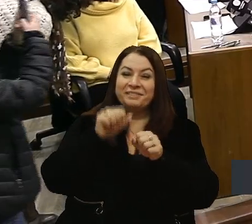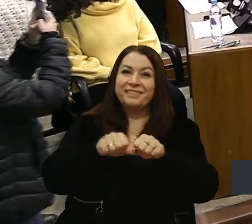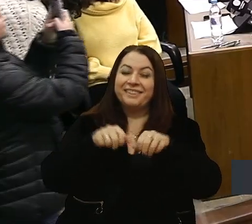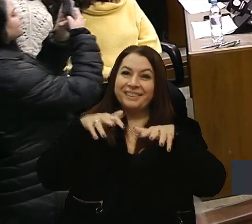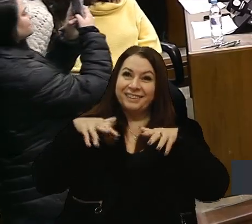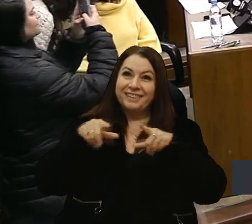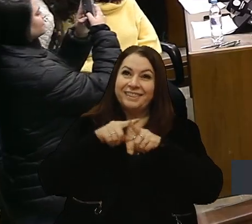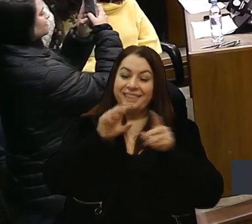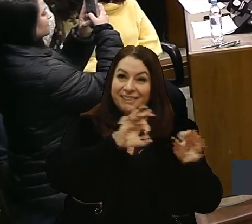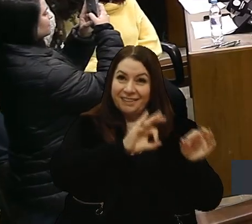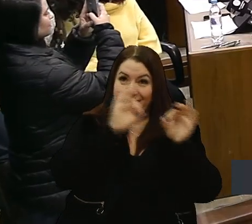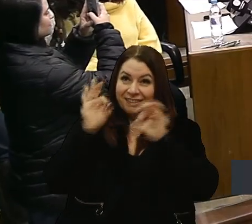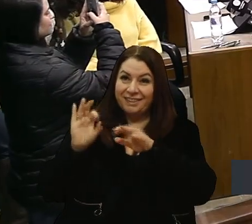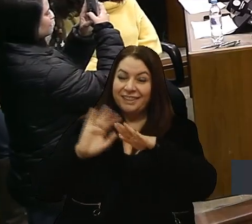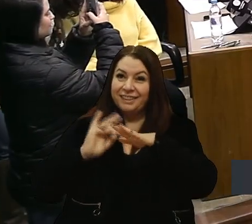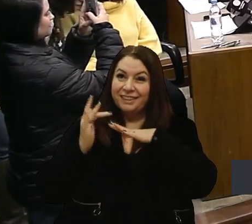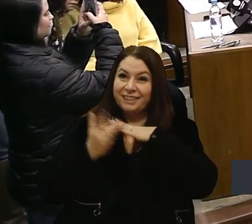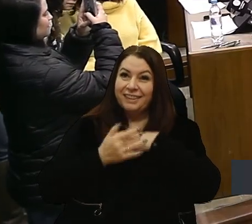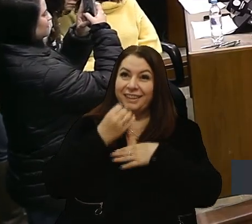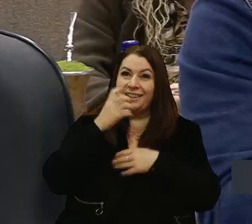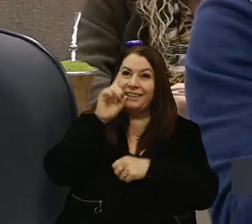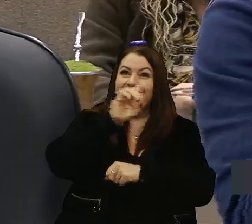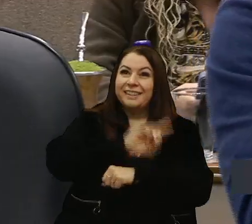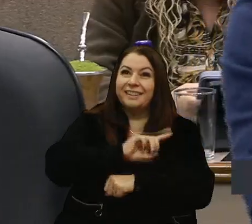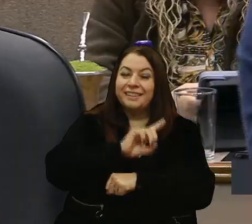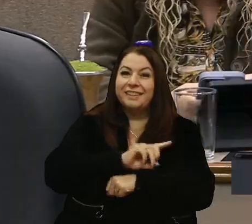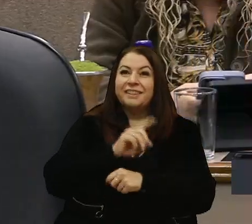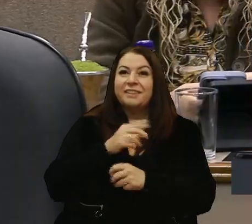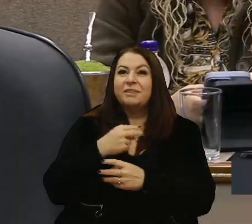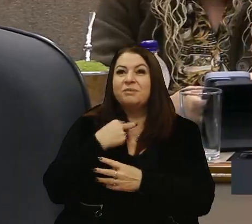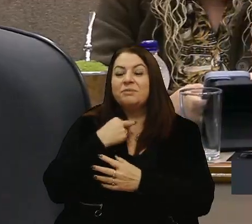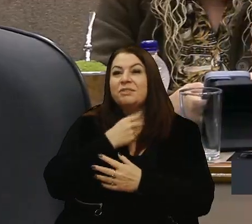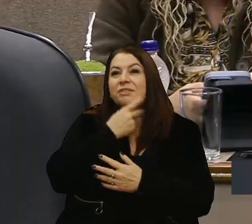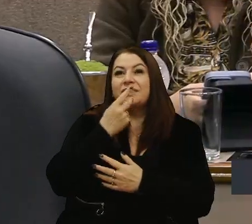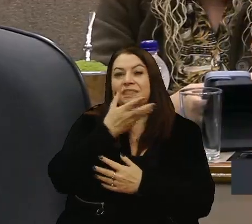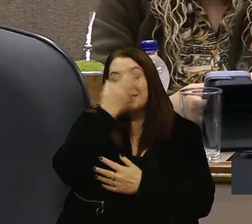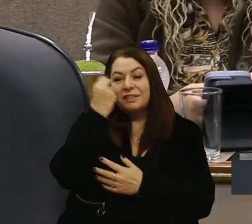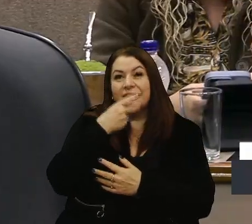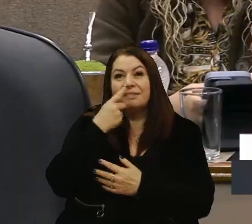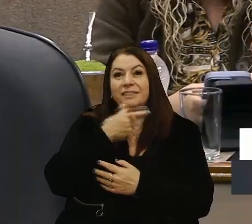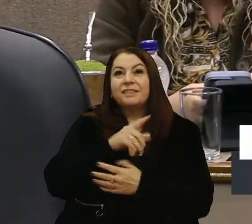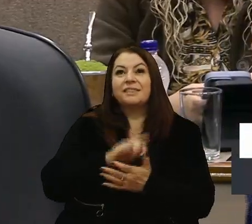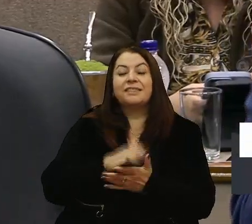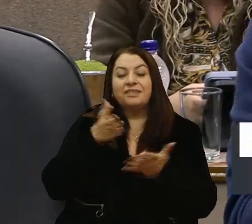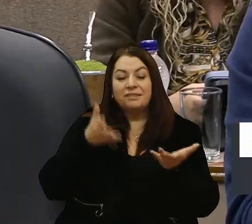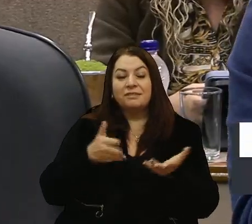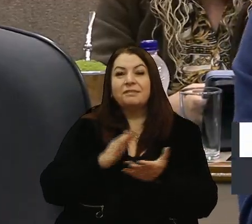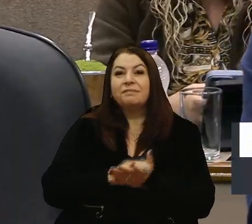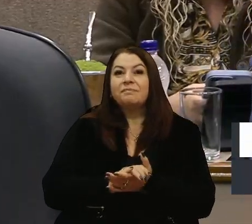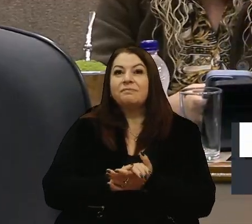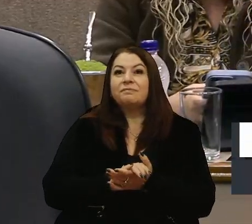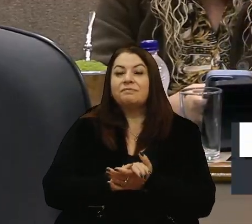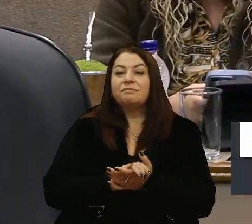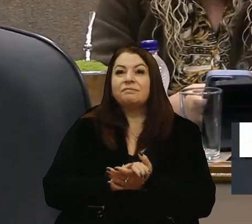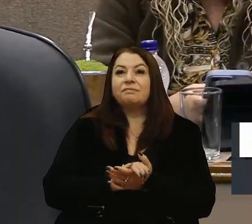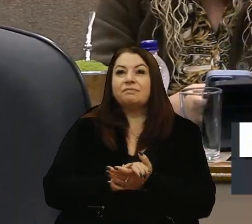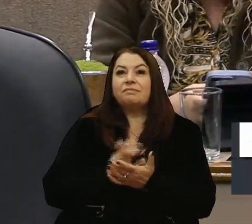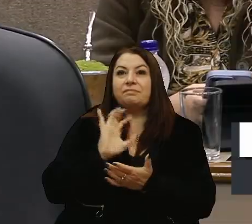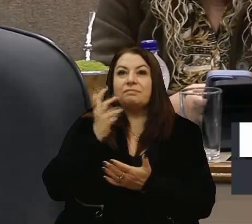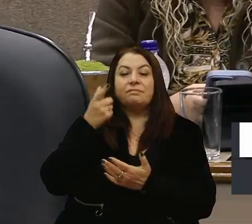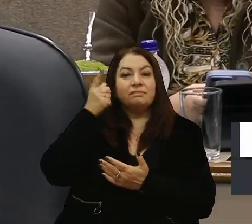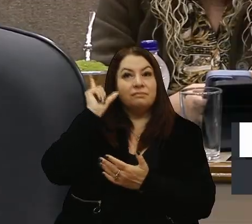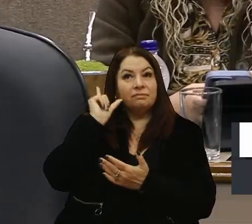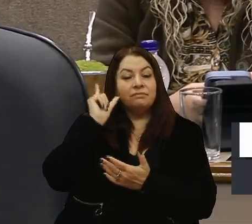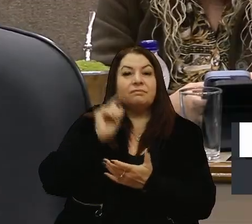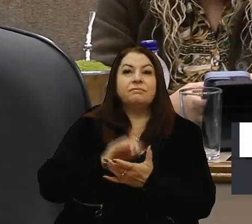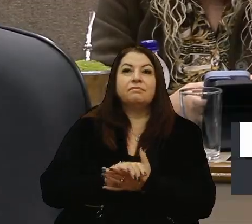quem está nos assistindo pelas redes sociais, muito bom dia. Não poderia deixar de mencionar no dia de hoje o fato que ocorreu